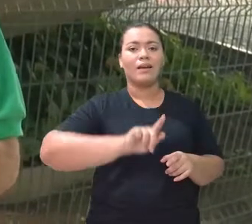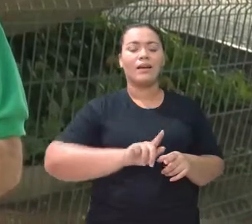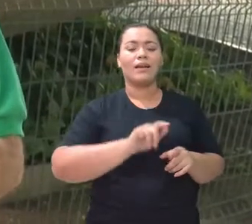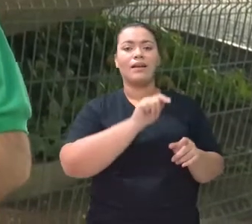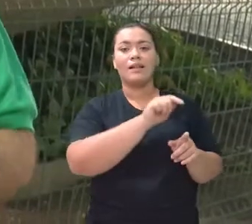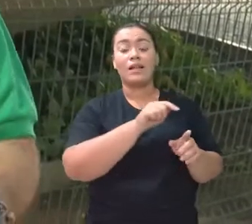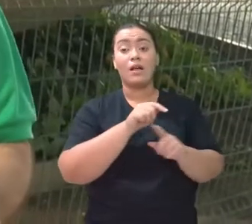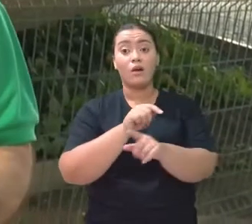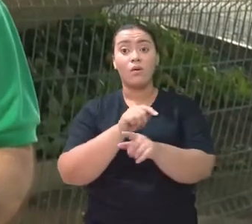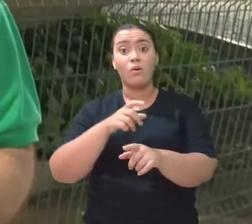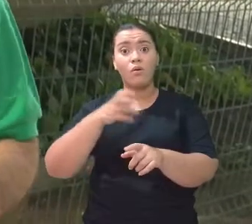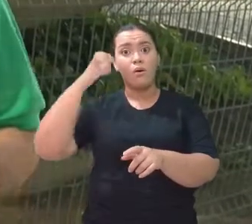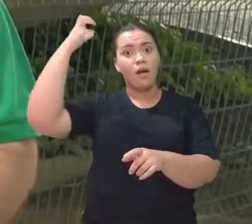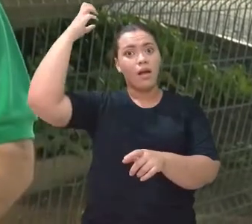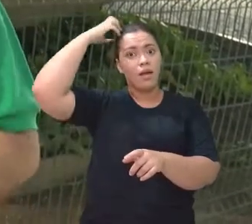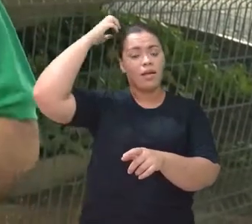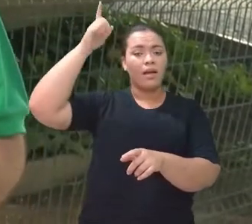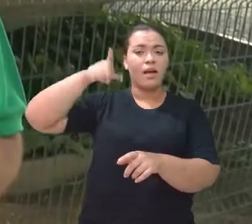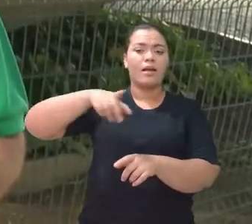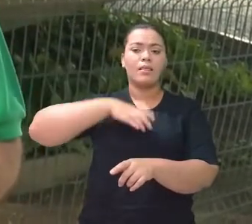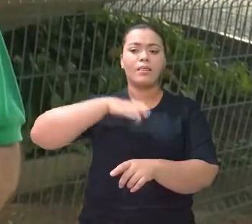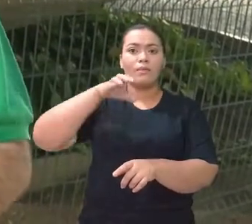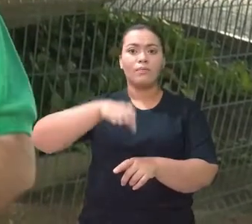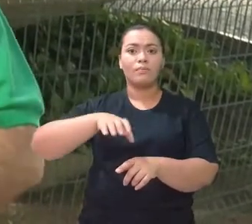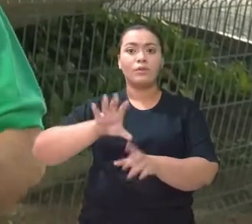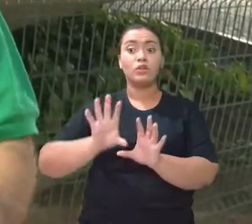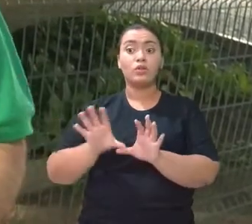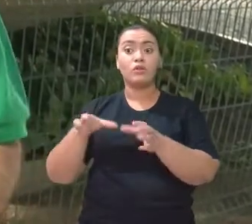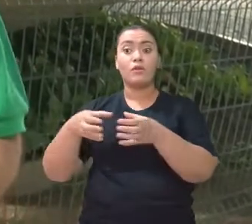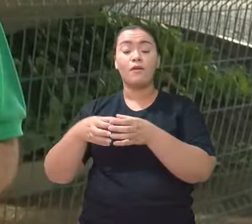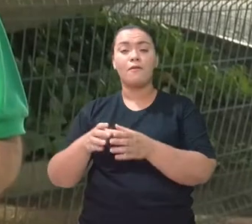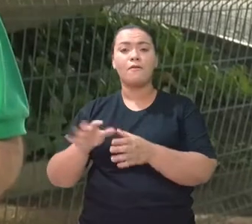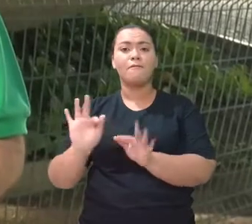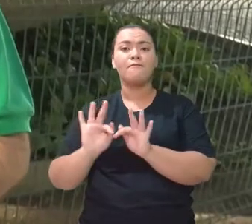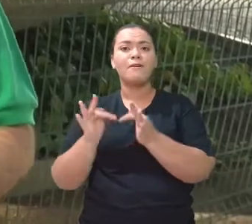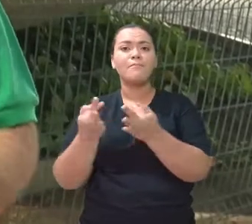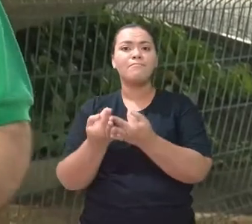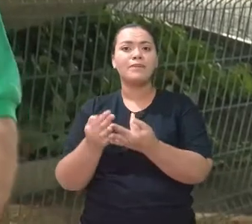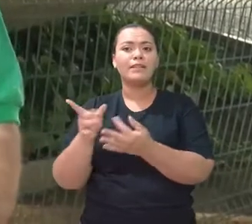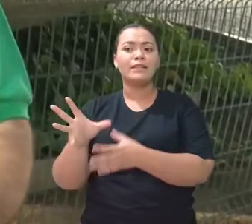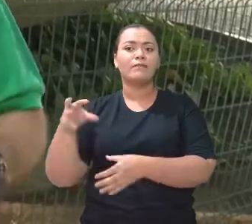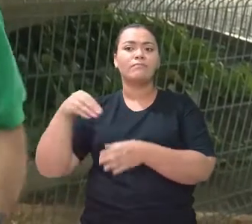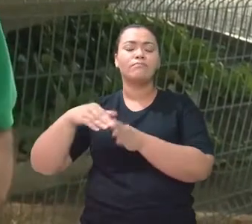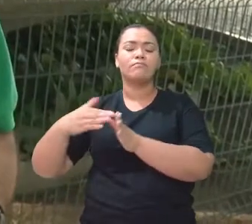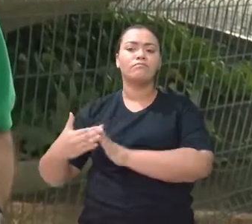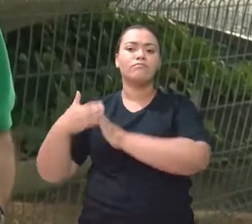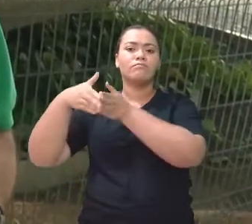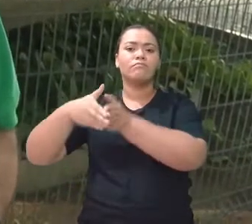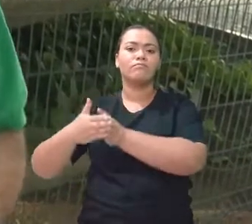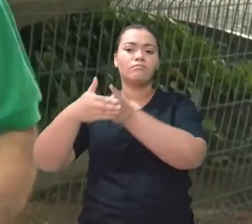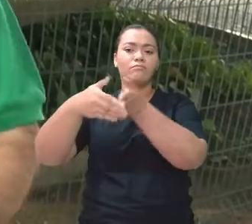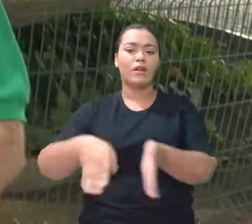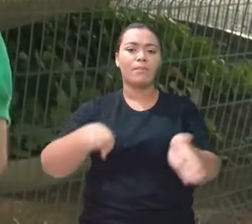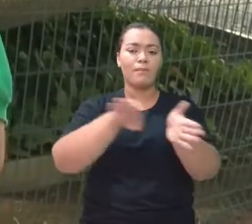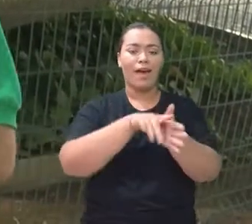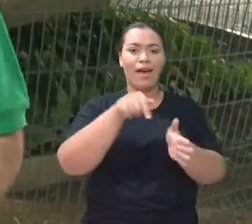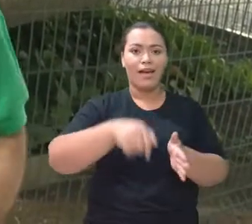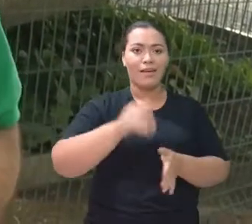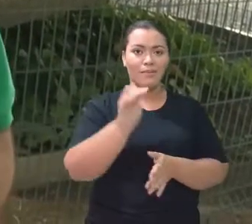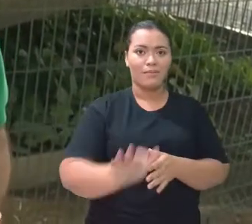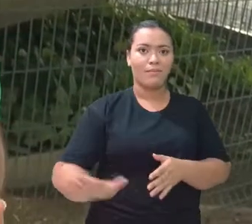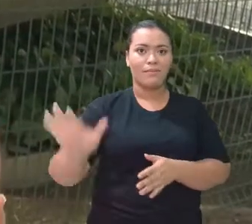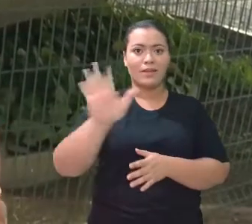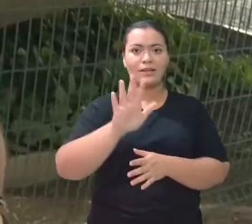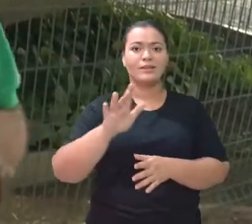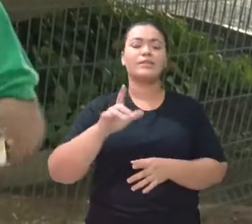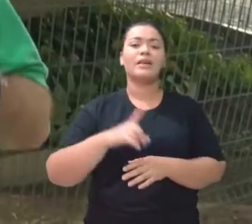de Portugal, Dom João VI, e toda a sua família e uma grande quantidade de nobres vieram para o Brasil, escoltados